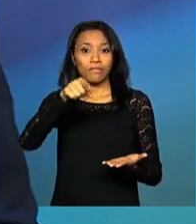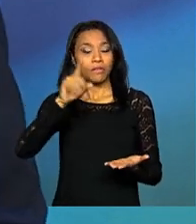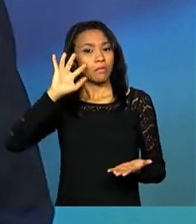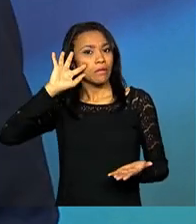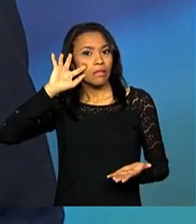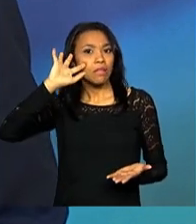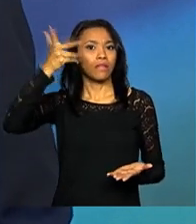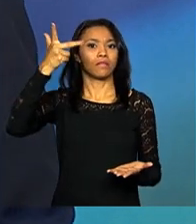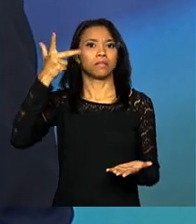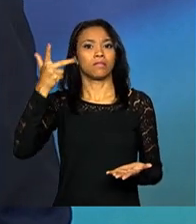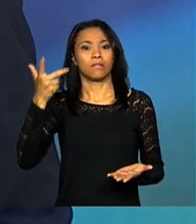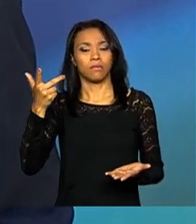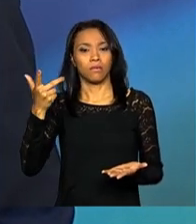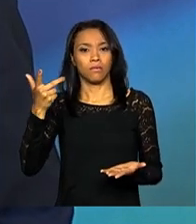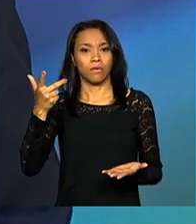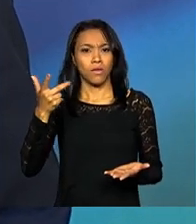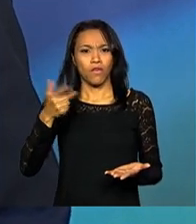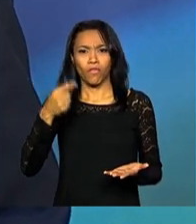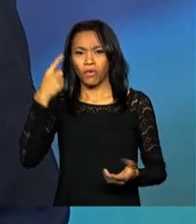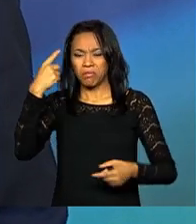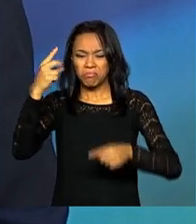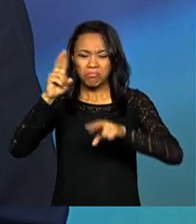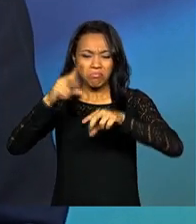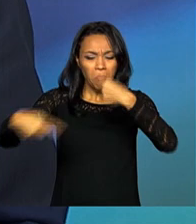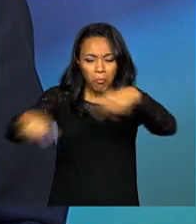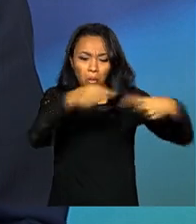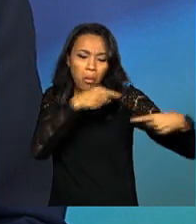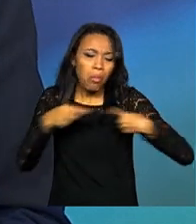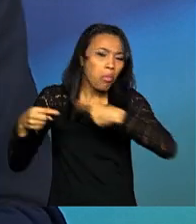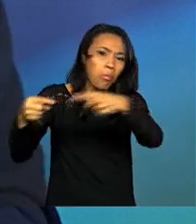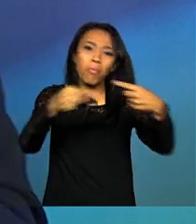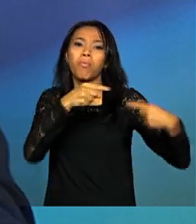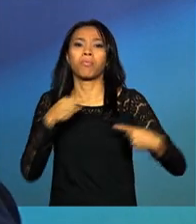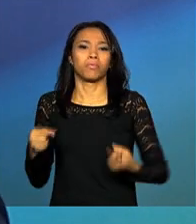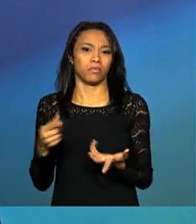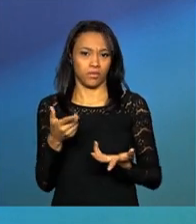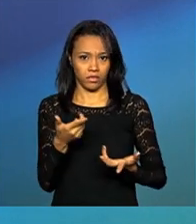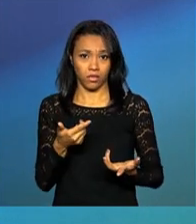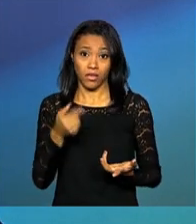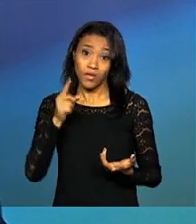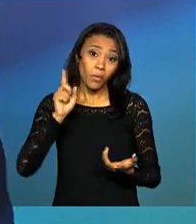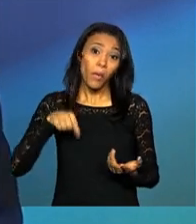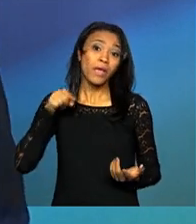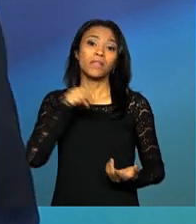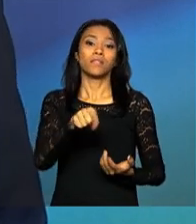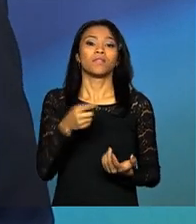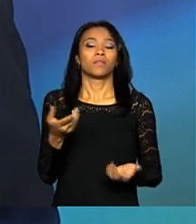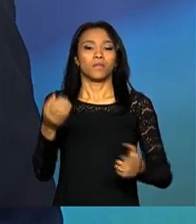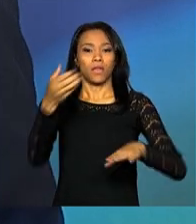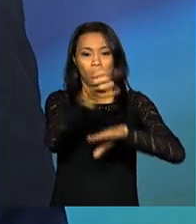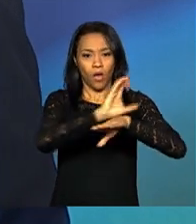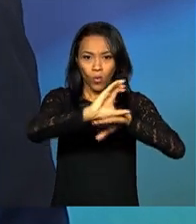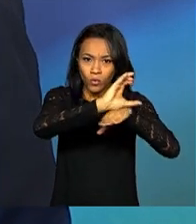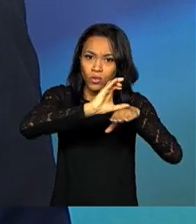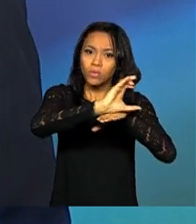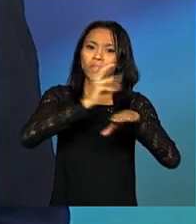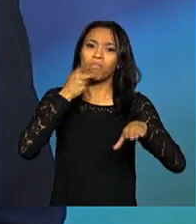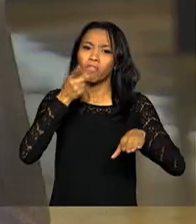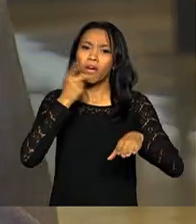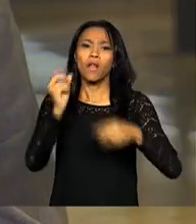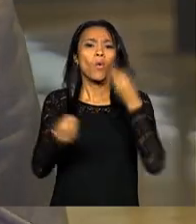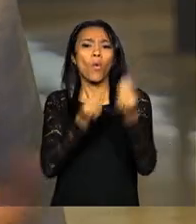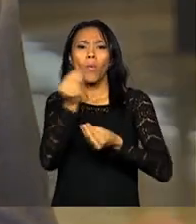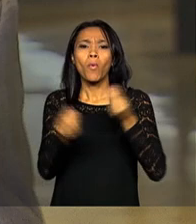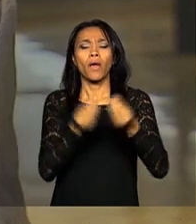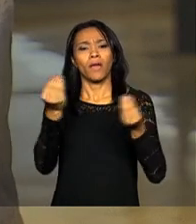natureza puramente política. E não é isto o que a nossa Constituição prescreve para um processo de impeachment.